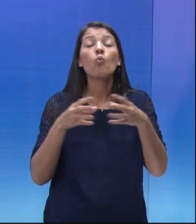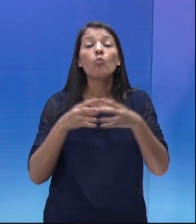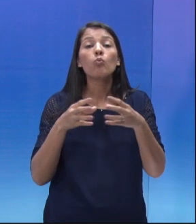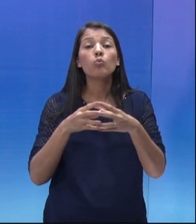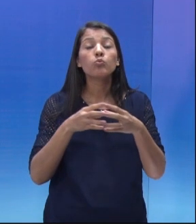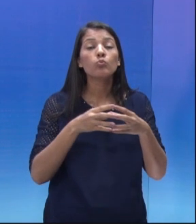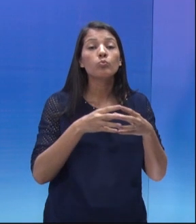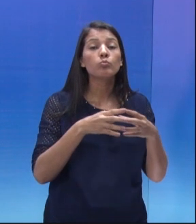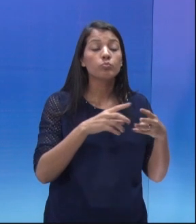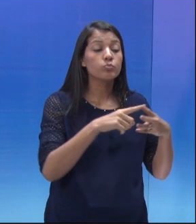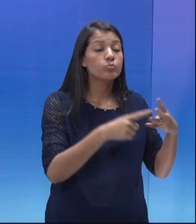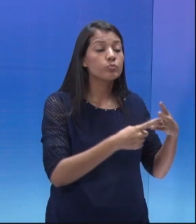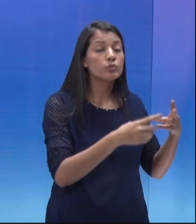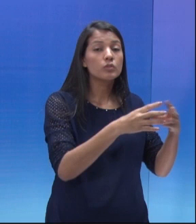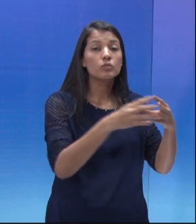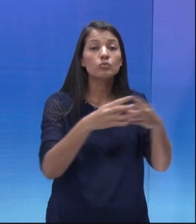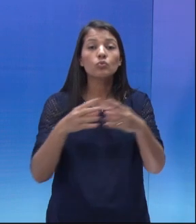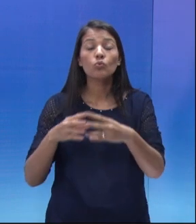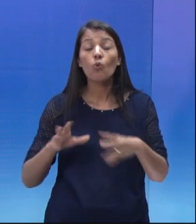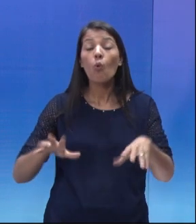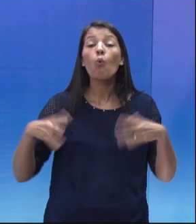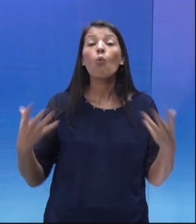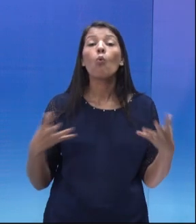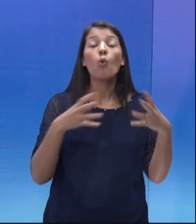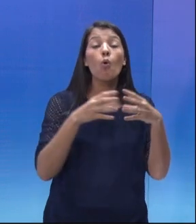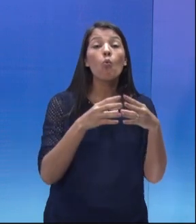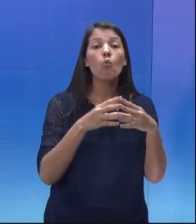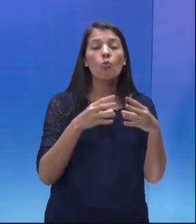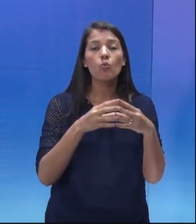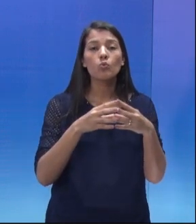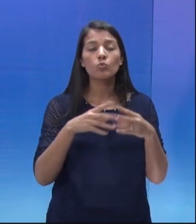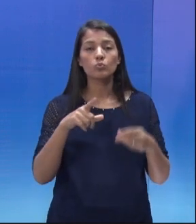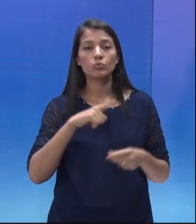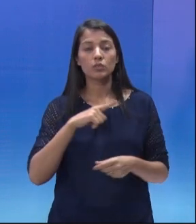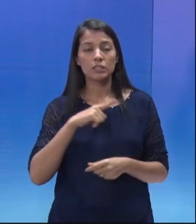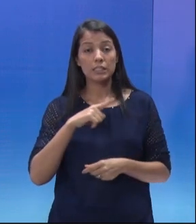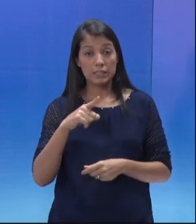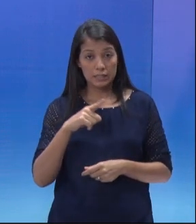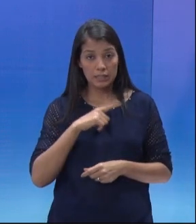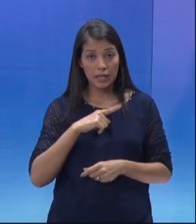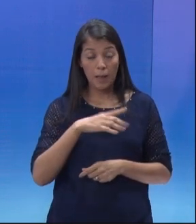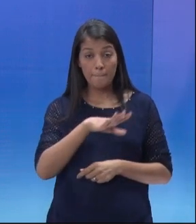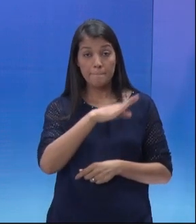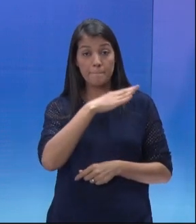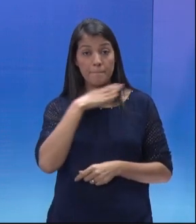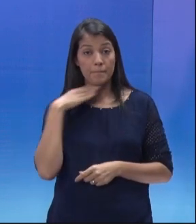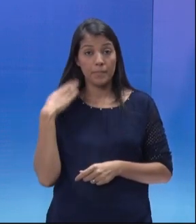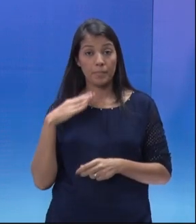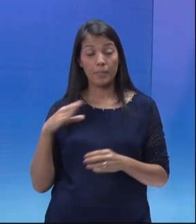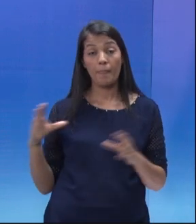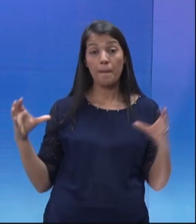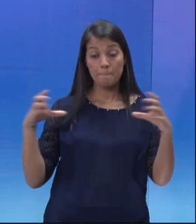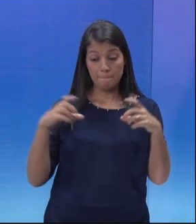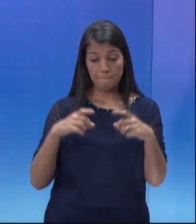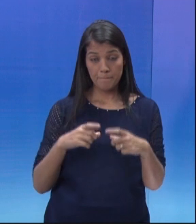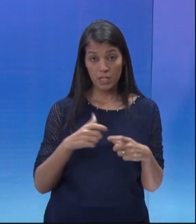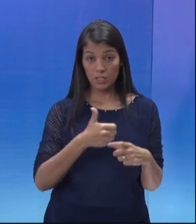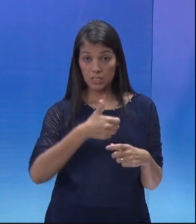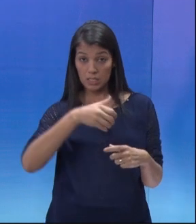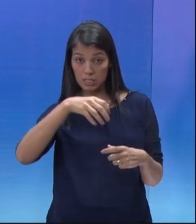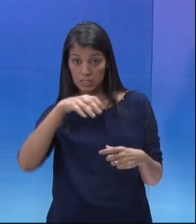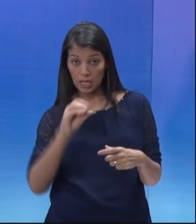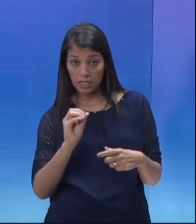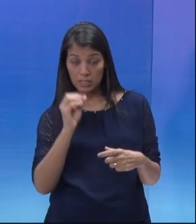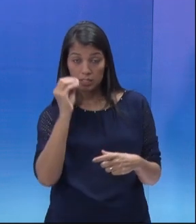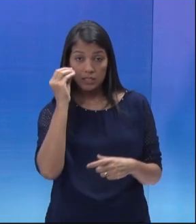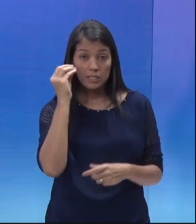mortalidade mínima de 10 ratos? Ou, no caso de mais de um grupo, quais grupos terão a mortalidade mínima de 10 ratos? Aí ele